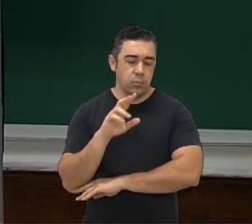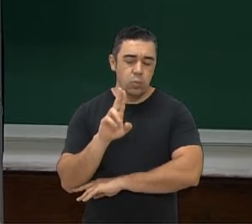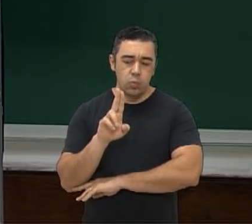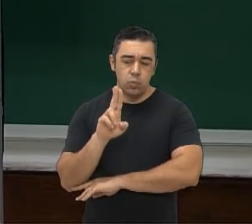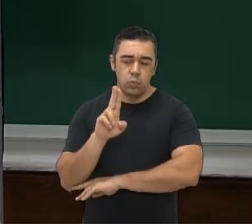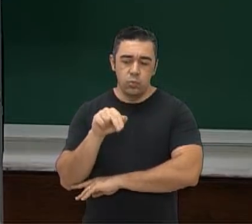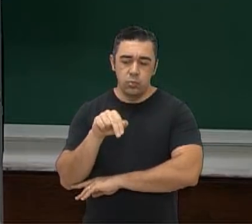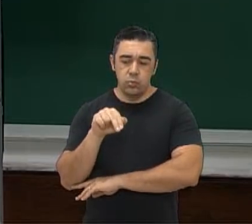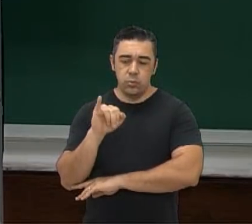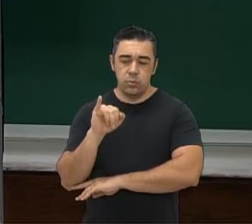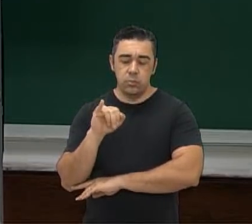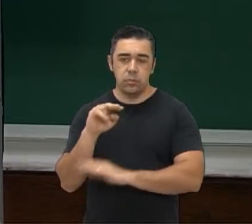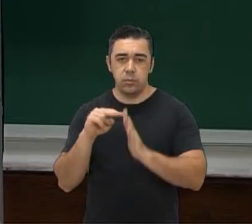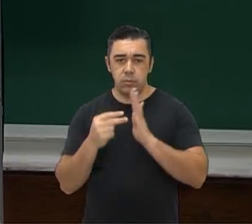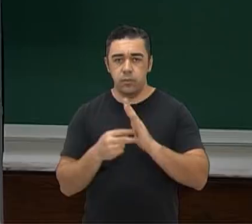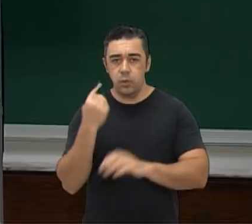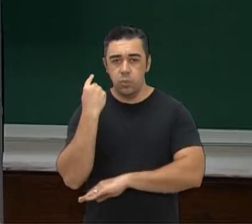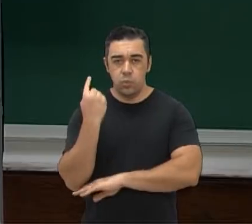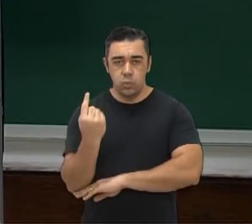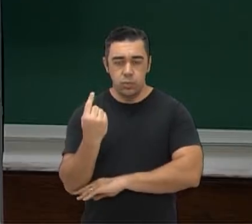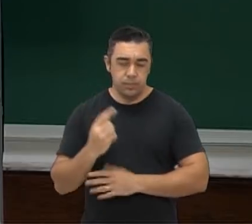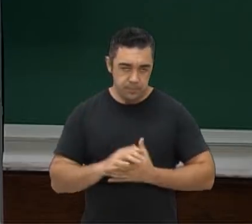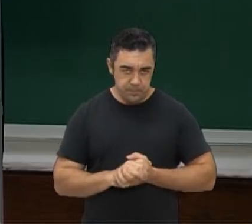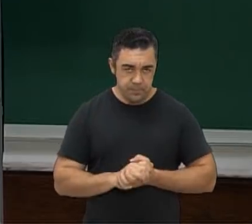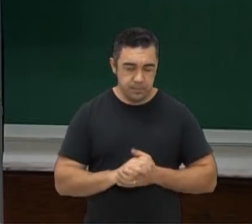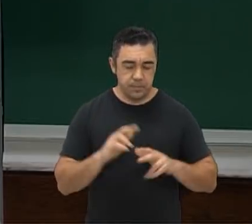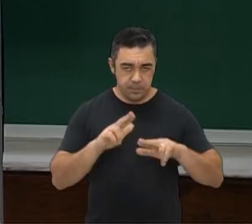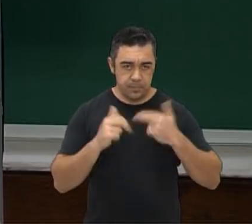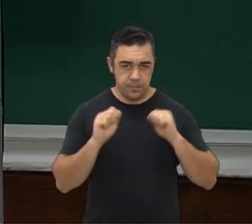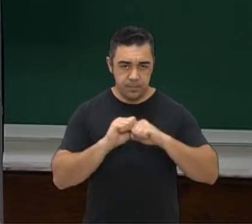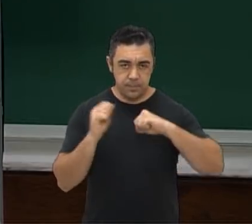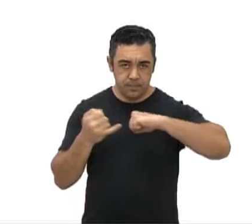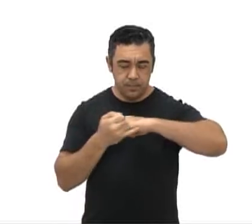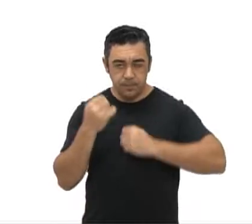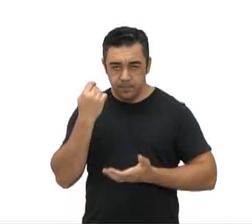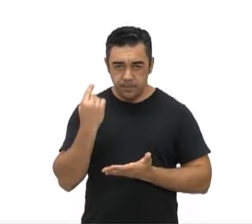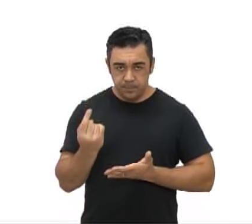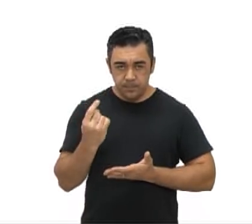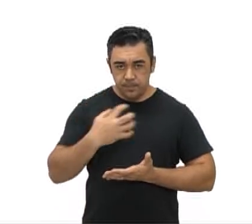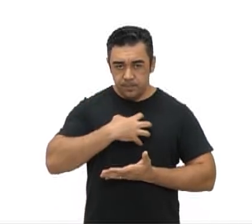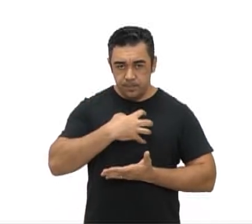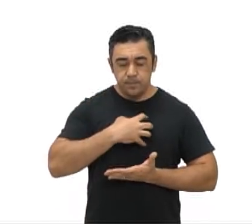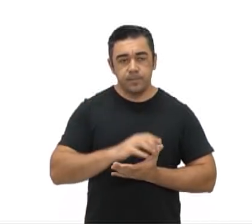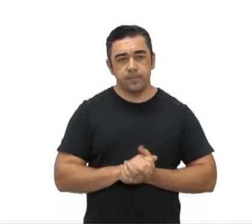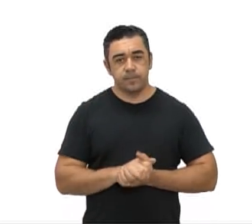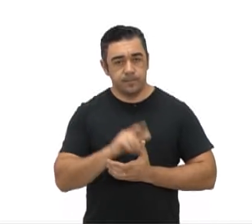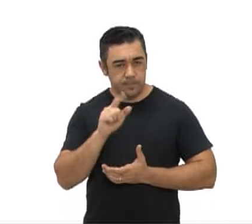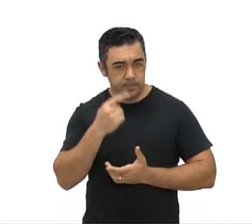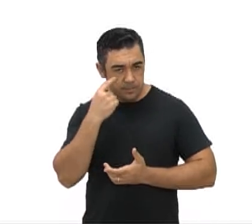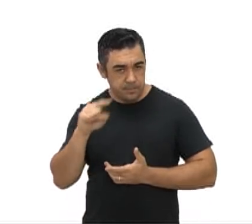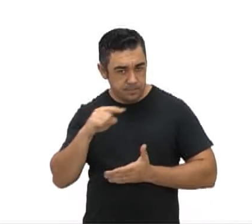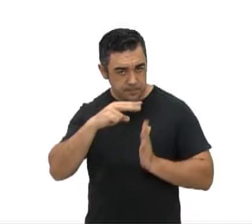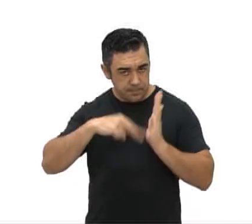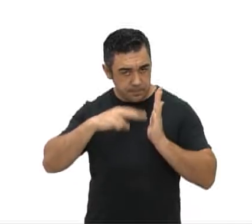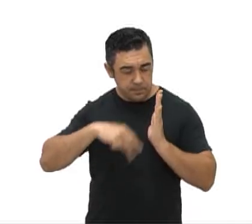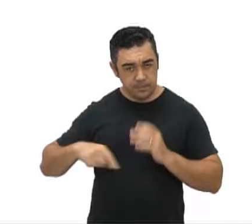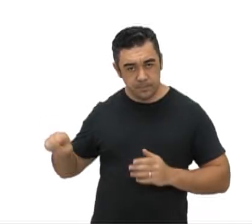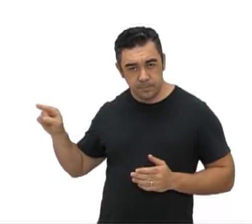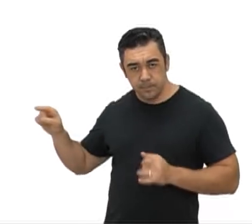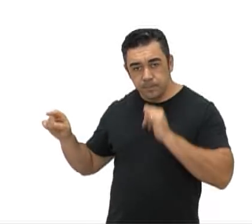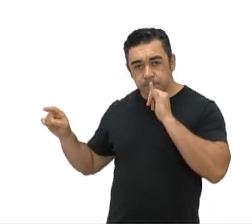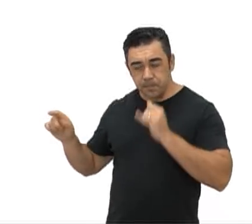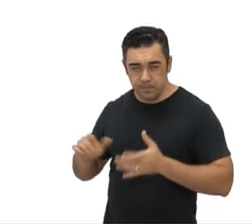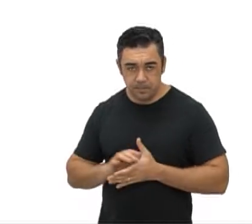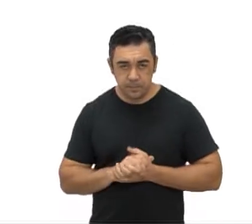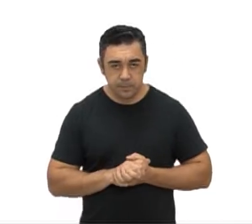ali uma, apenas uma forma, por isso que são adjetivos uniformes. Então são aqueles, vamos ler comigo aqui os exemplos, galera, olha